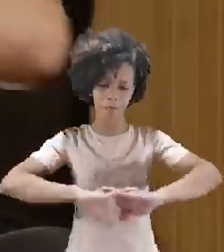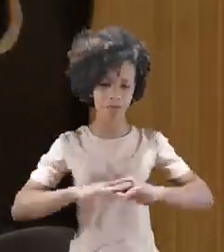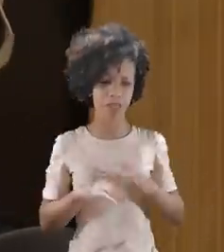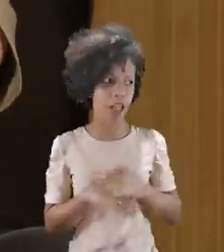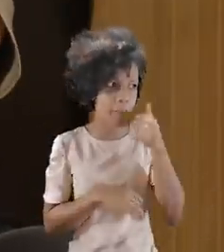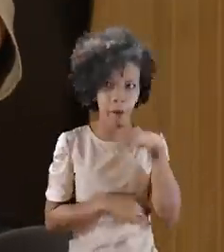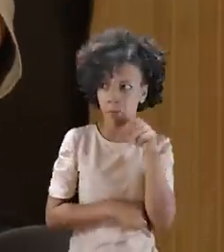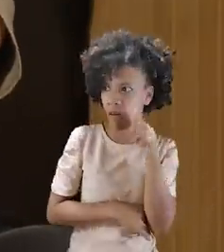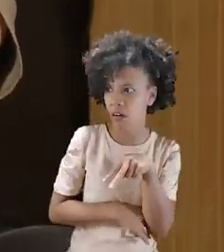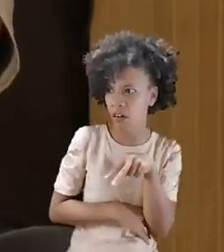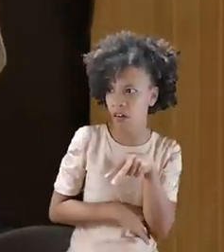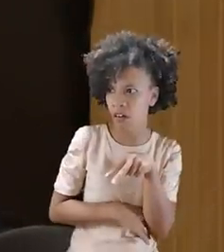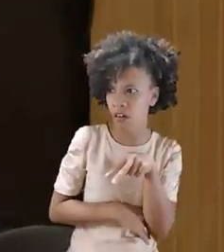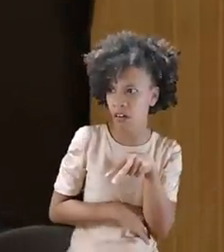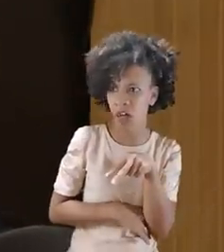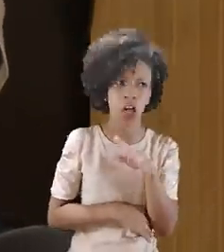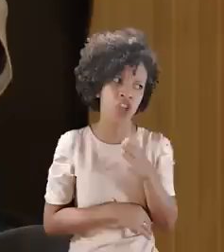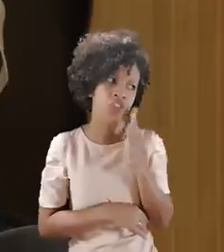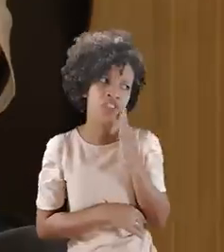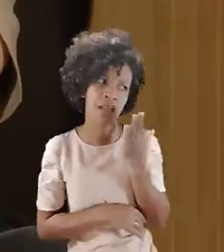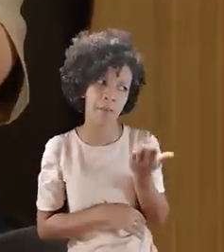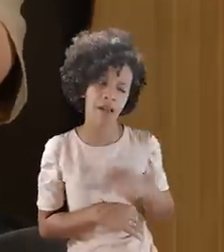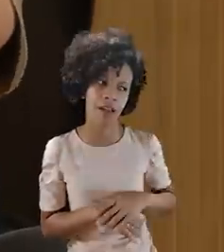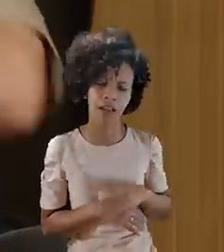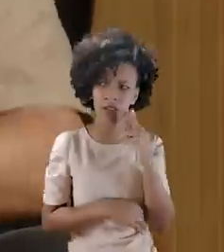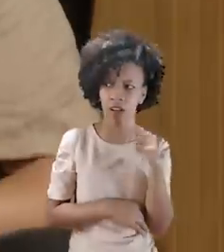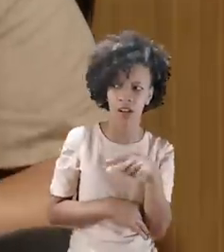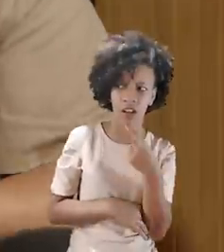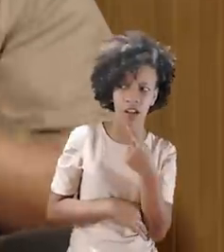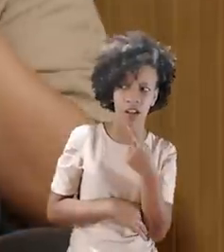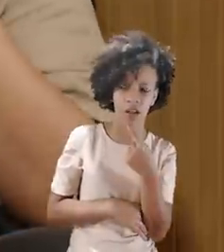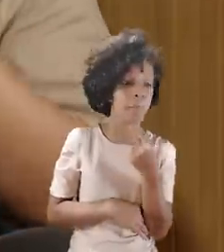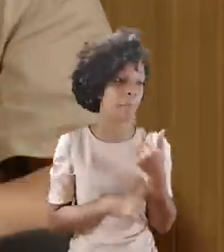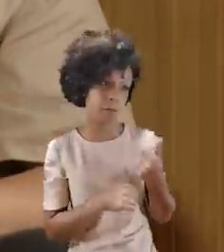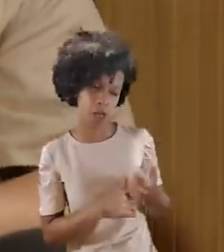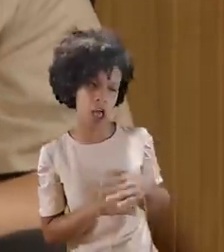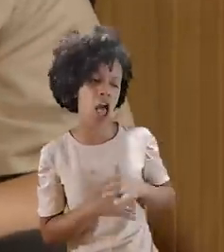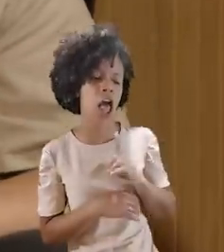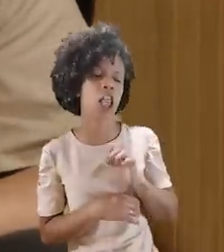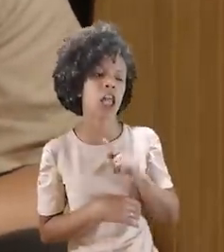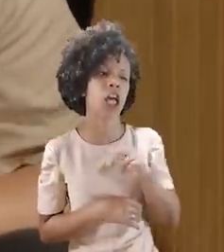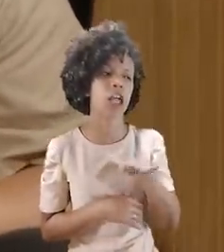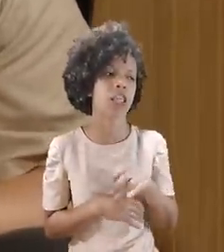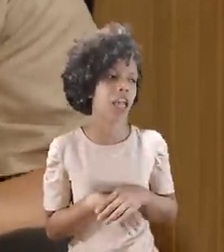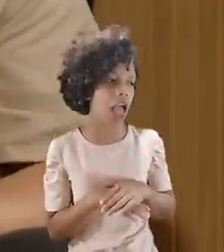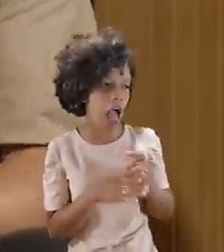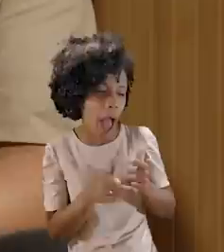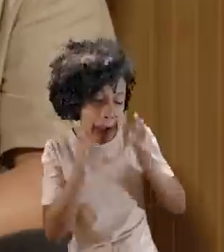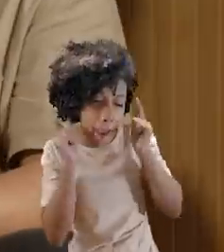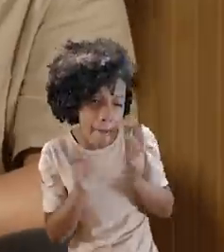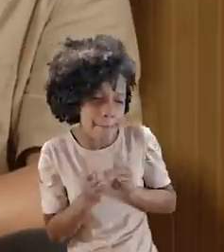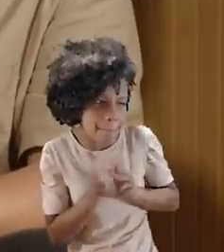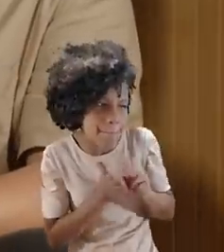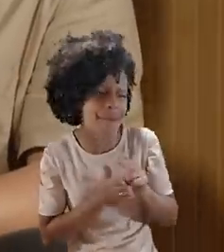moleque aqui minha mãe é certo que já cortava né já sabia minha mãe assim fa Neymar Obrigado exam máquina velha